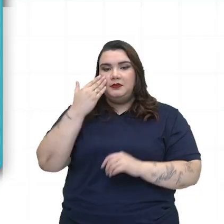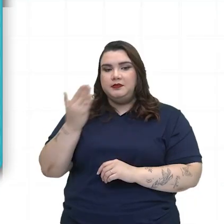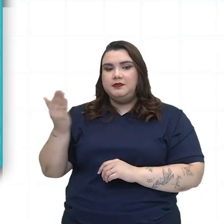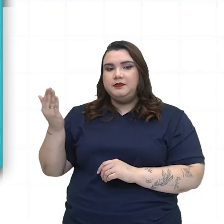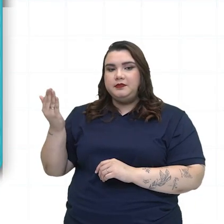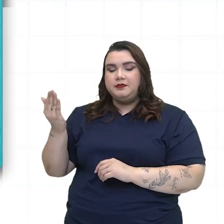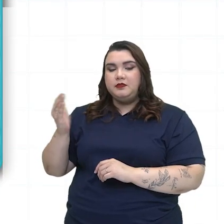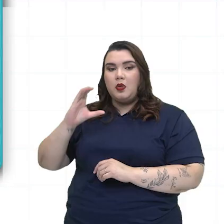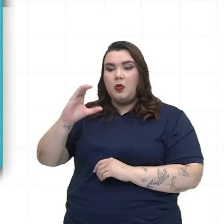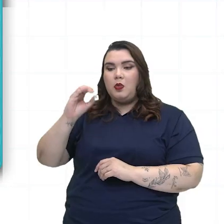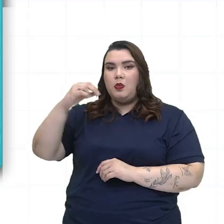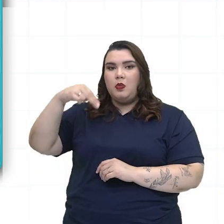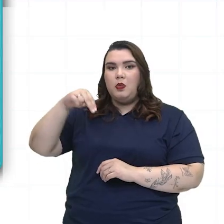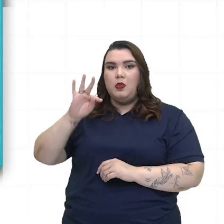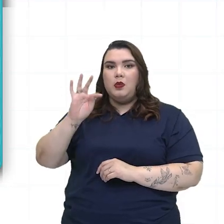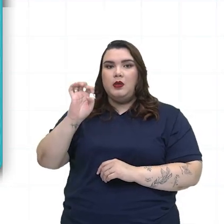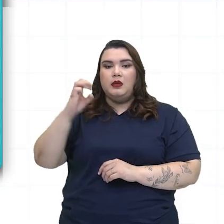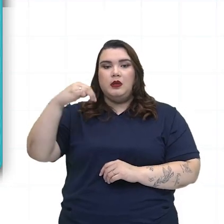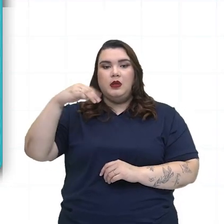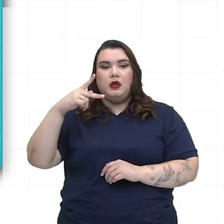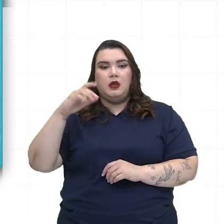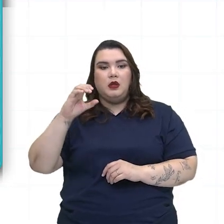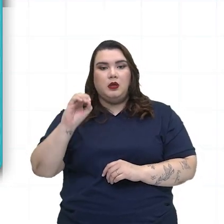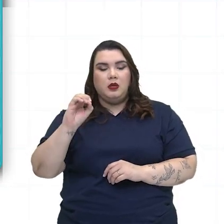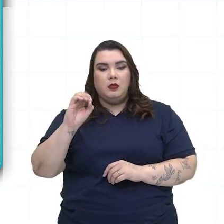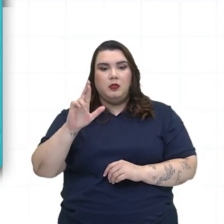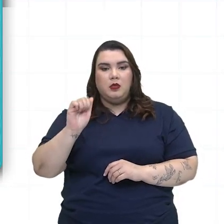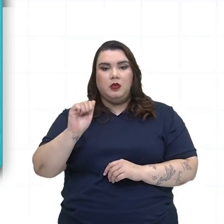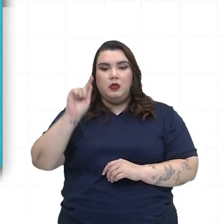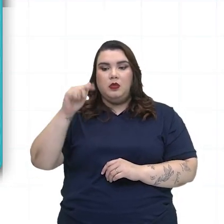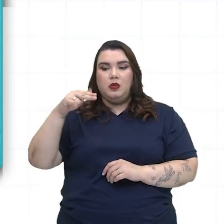contemporâneo. Contemporâneo, um adjetivo,